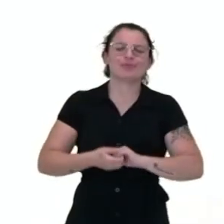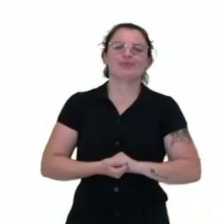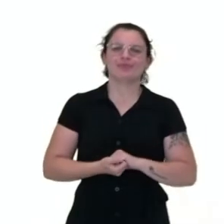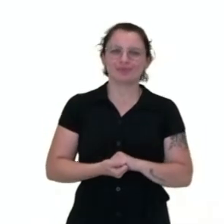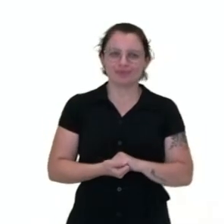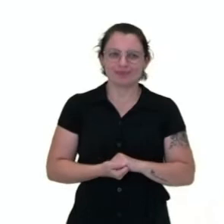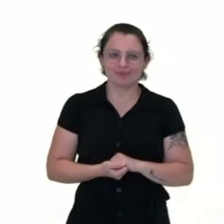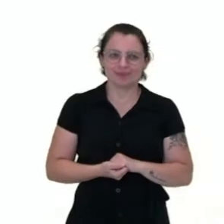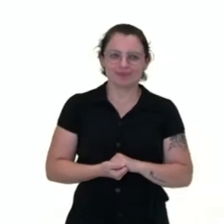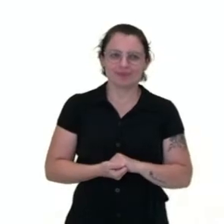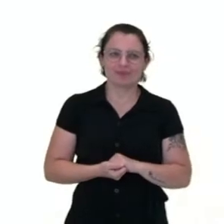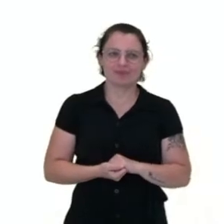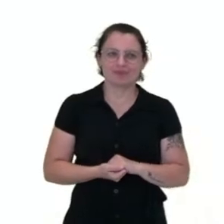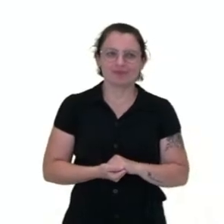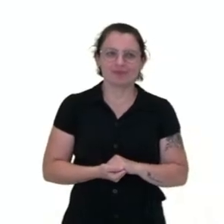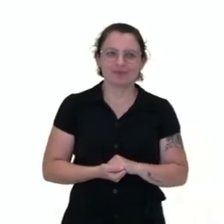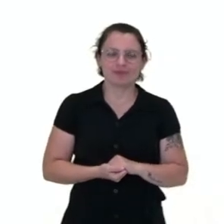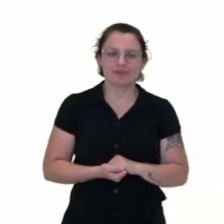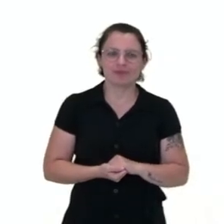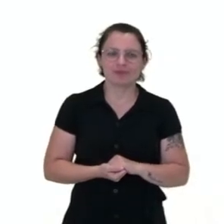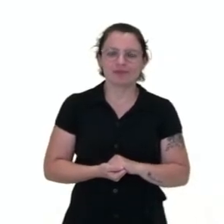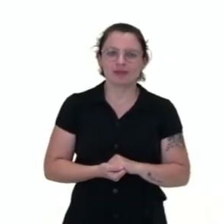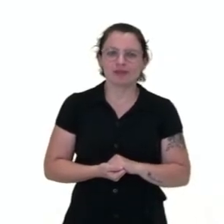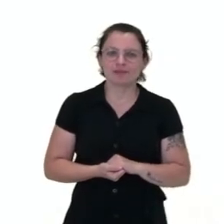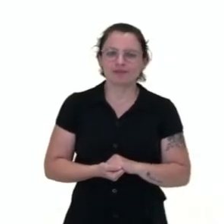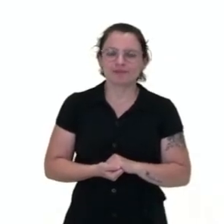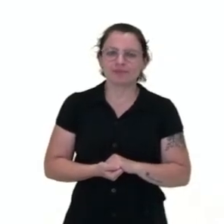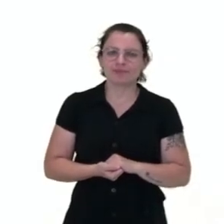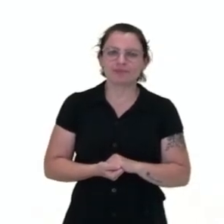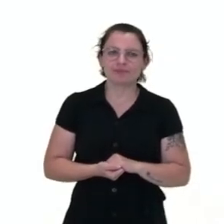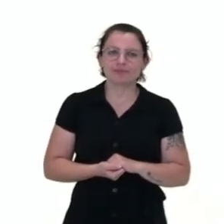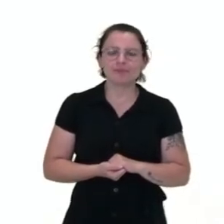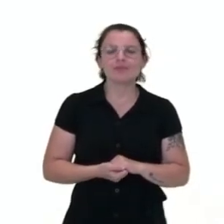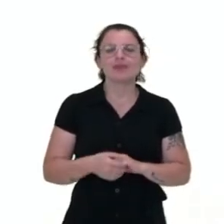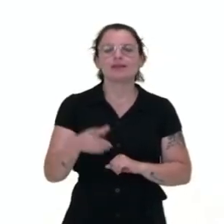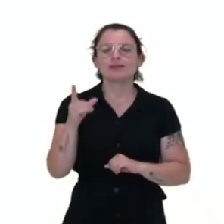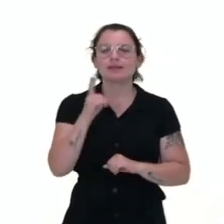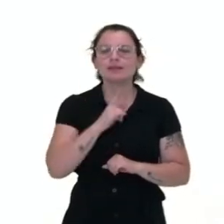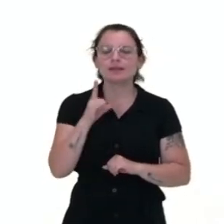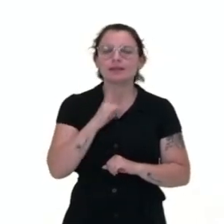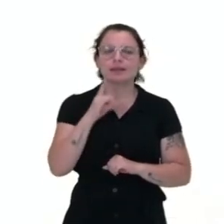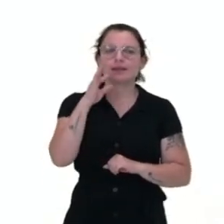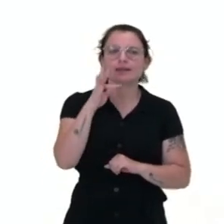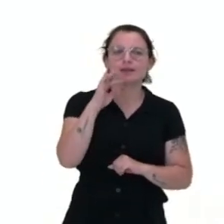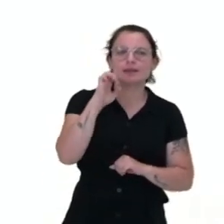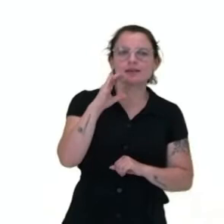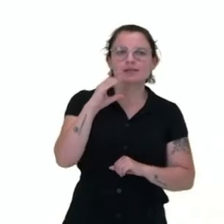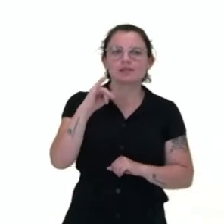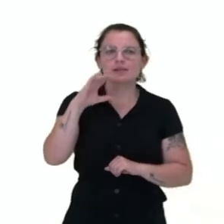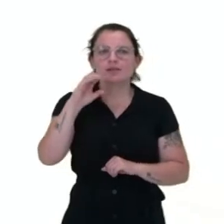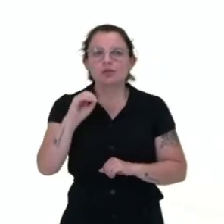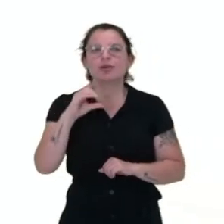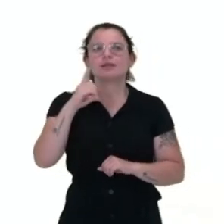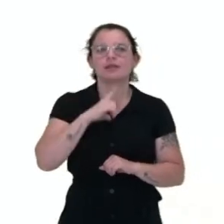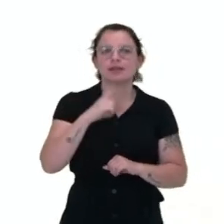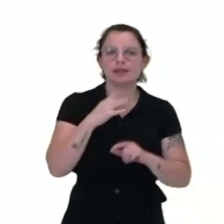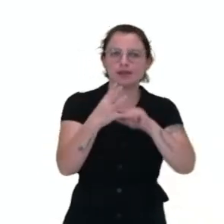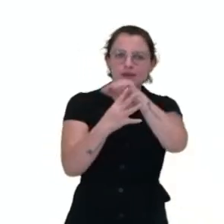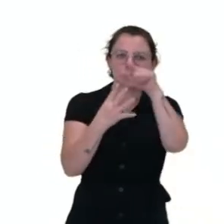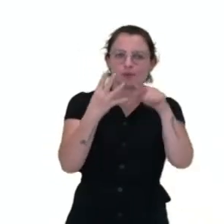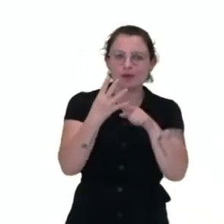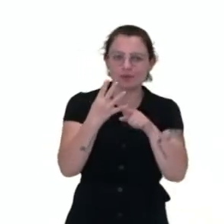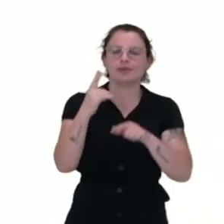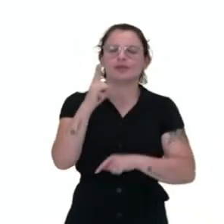microscópio. Os tecidos do corpo humano, então, são classificados em quatro categorias principais, em